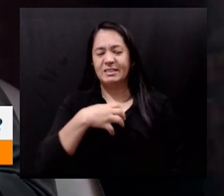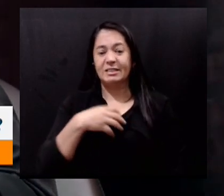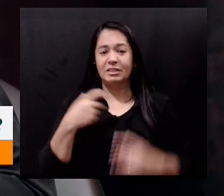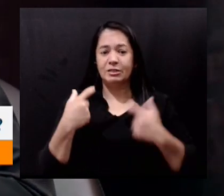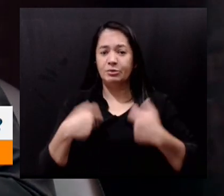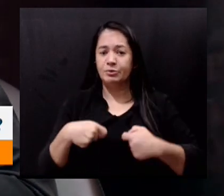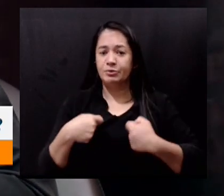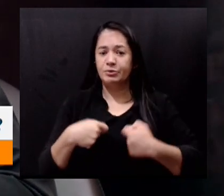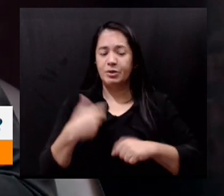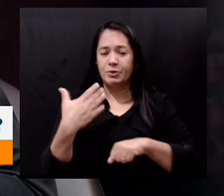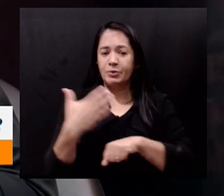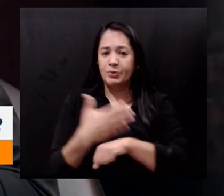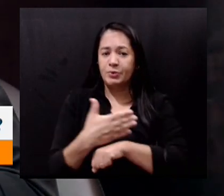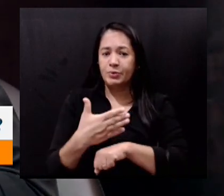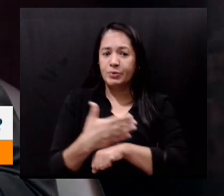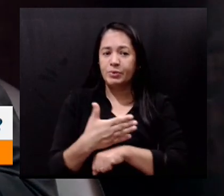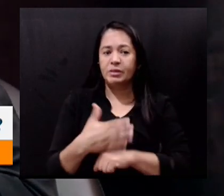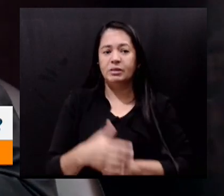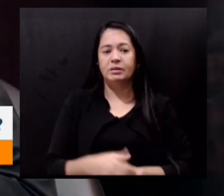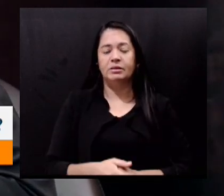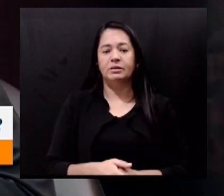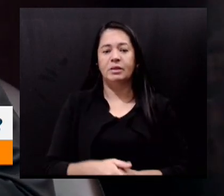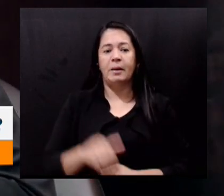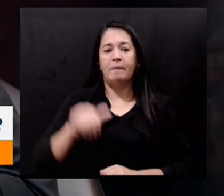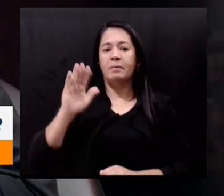pertencimento, ela é mais intensa.